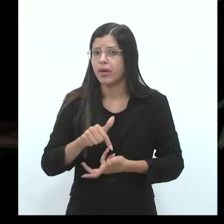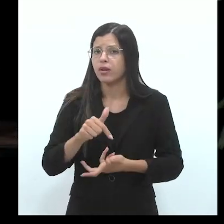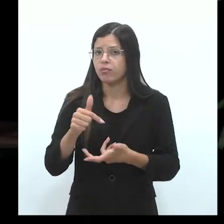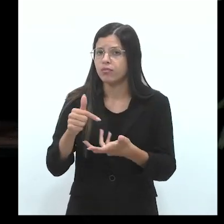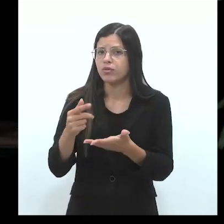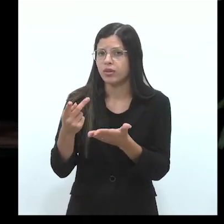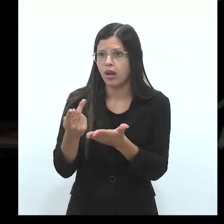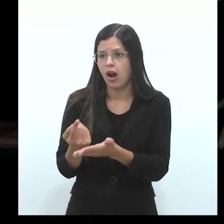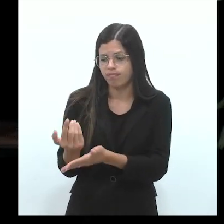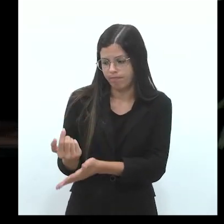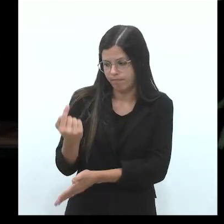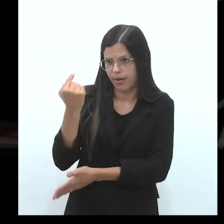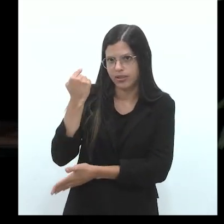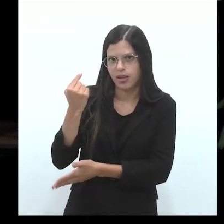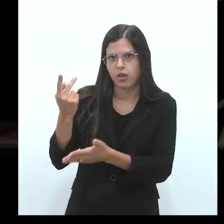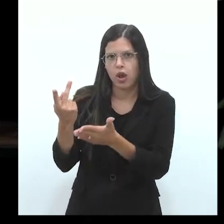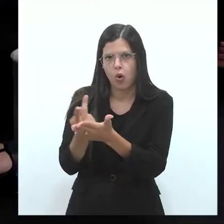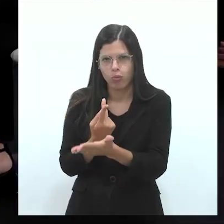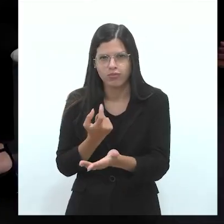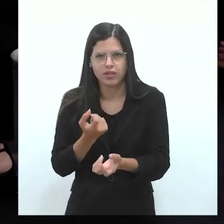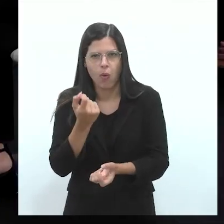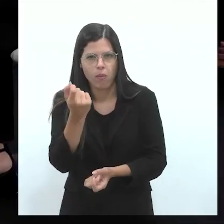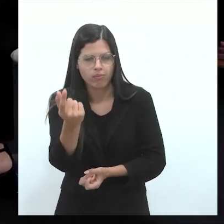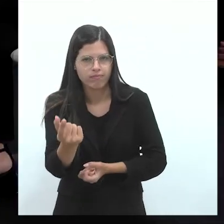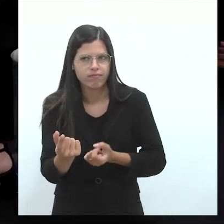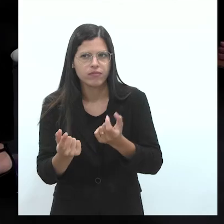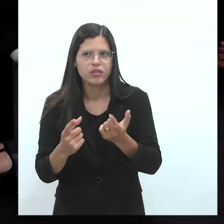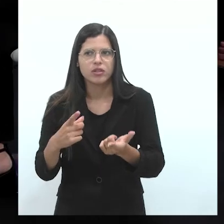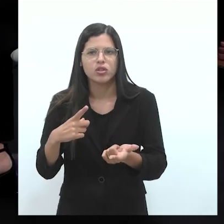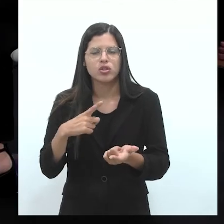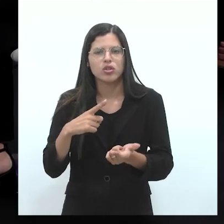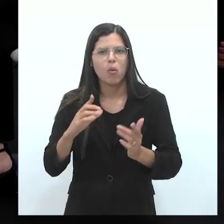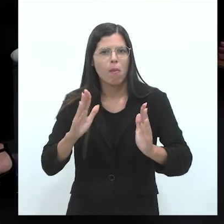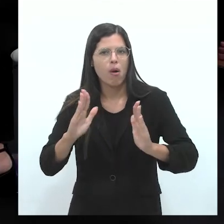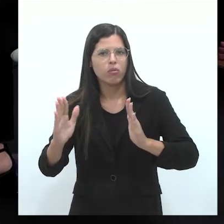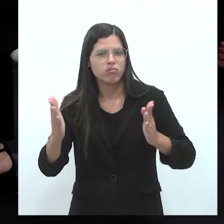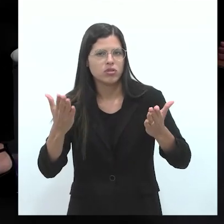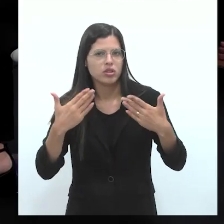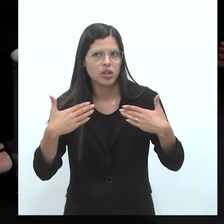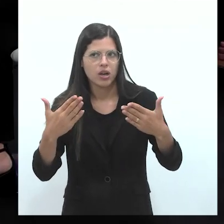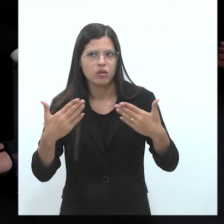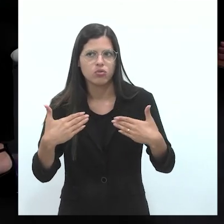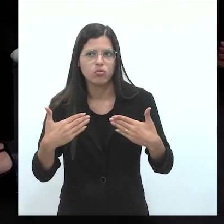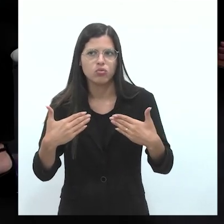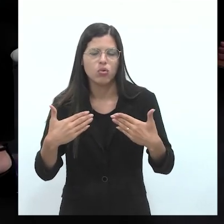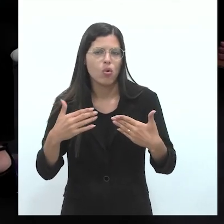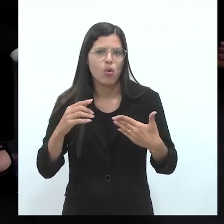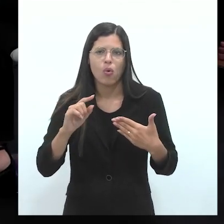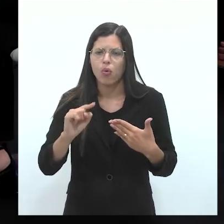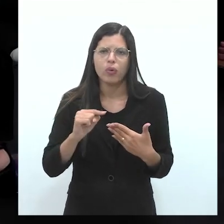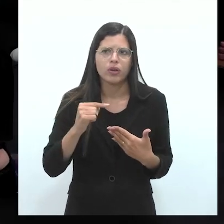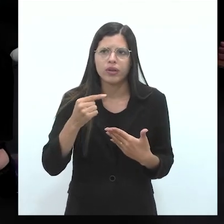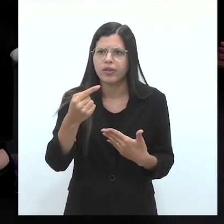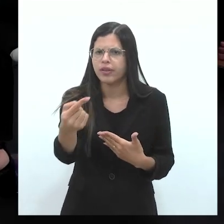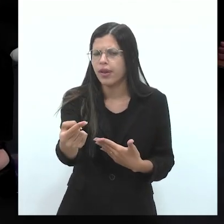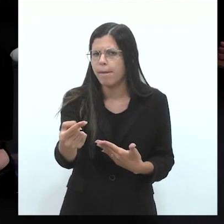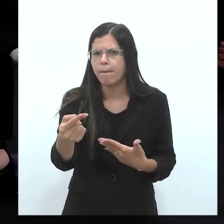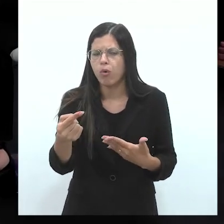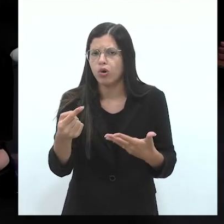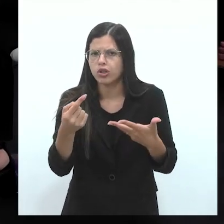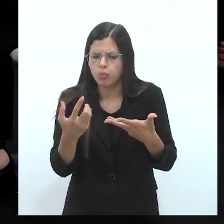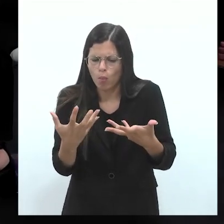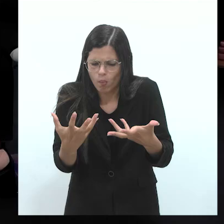extremos, que antes também ocorriam de forma isolada, então eu tinha uma onda de calor acontecendo nesse momento, e a seca